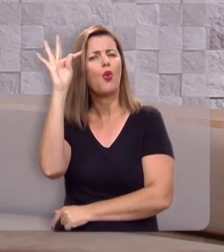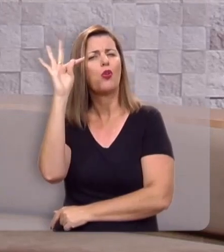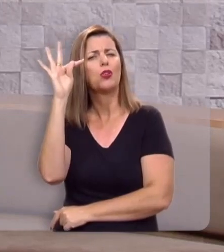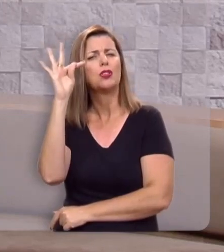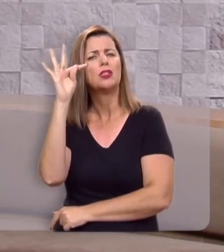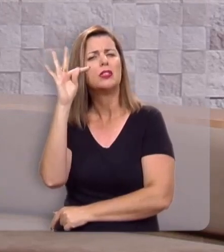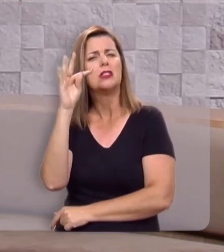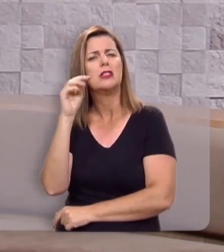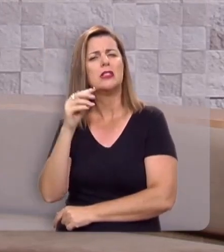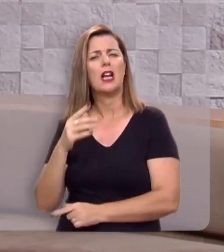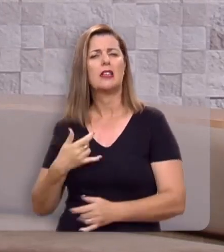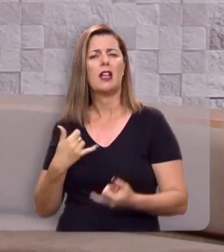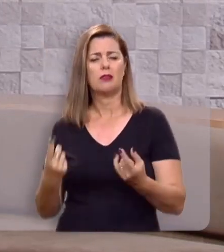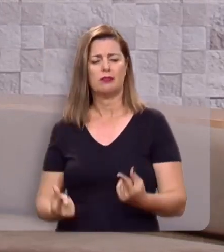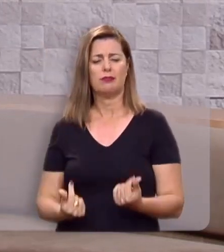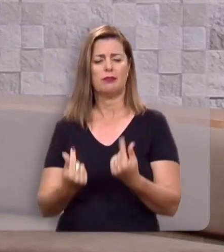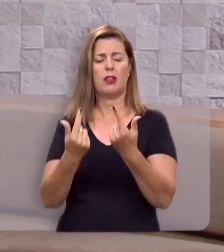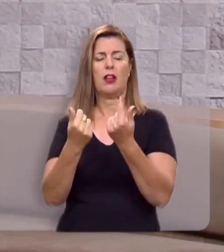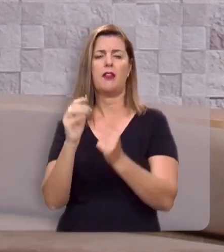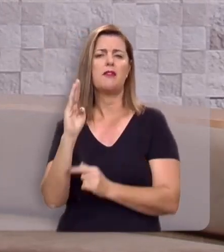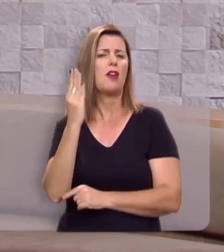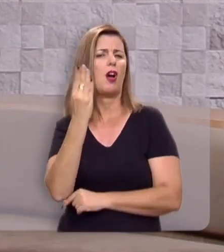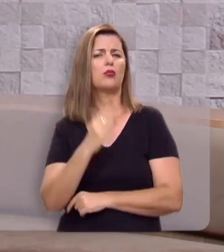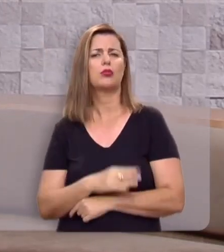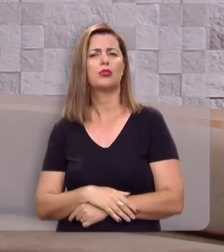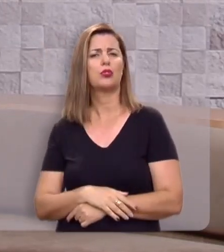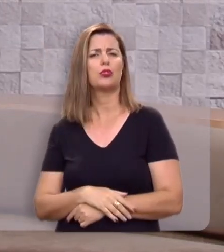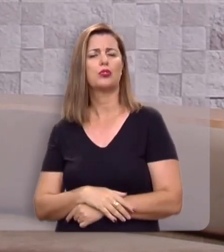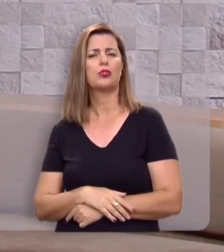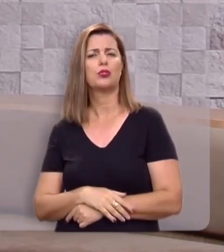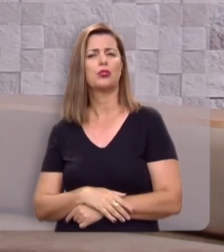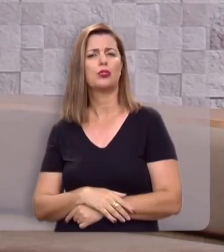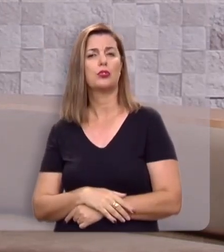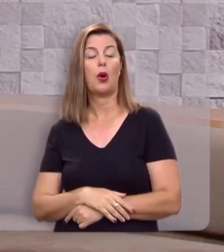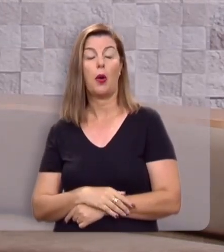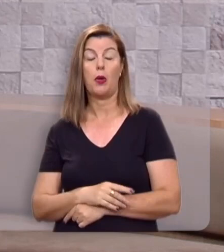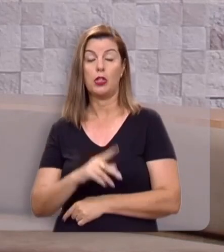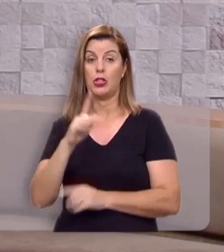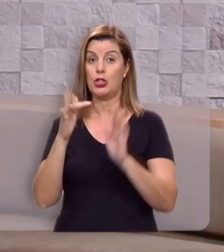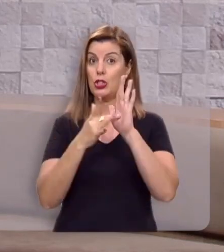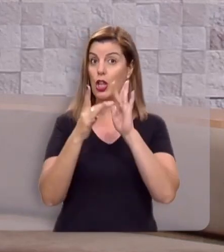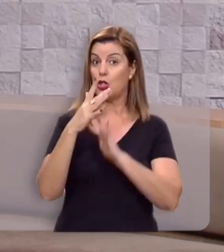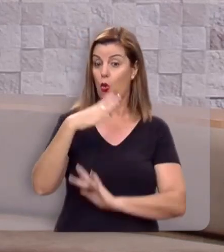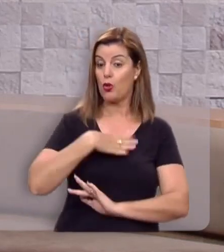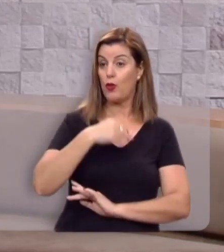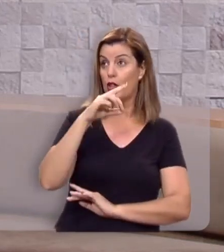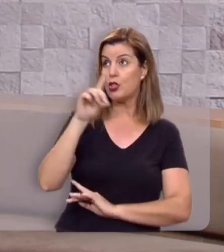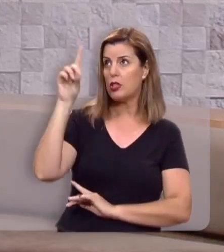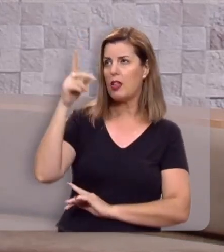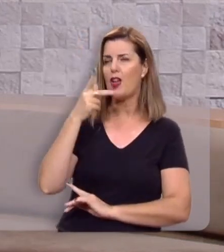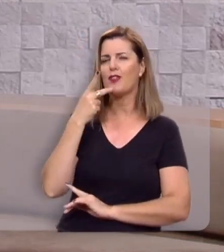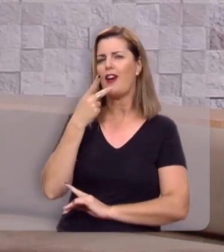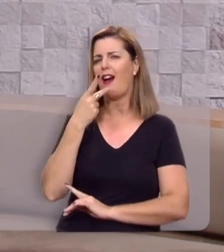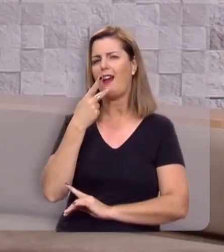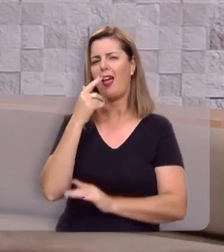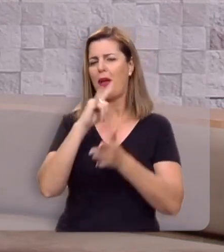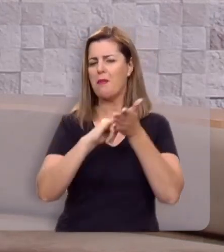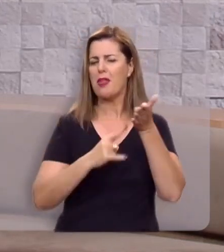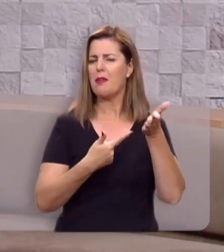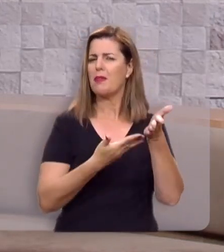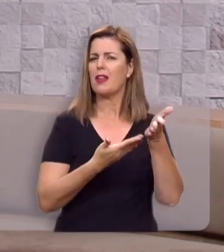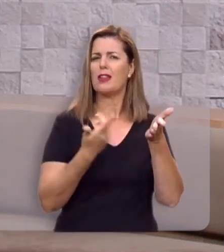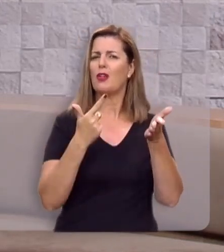da prosperidade é falsa, é um equívoco. O próprio Jesus, o Filho de Deus, diz a Bíblia, não tinha onde